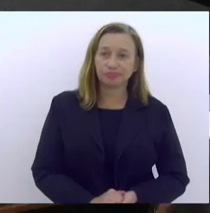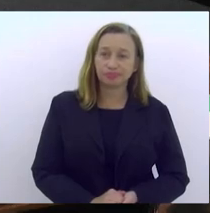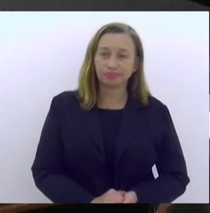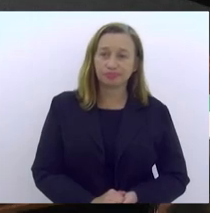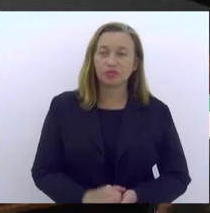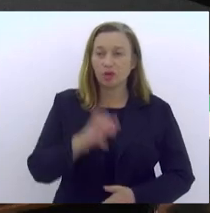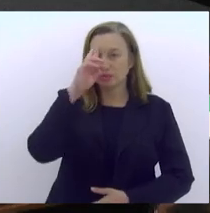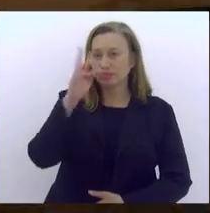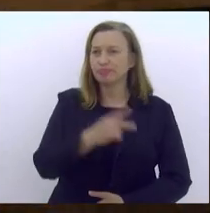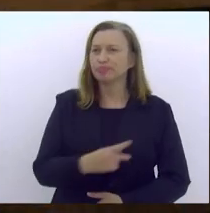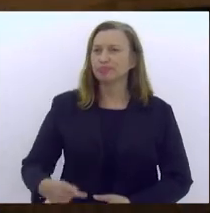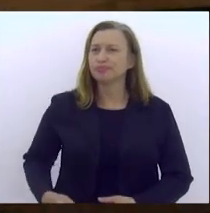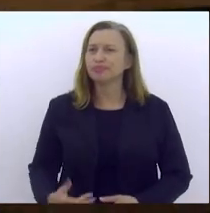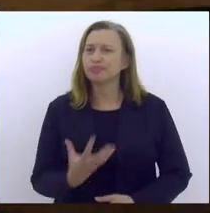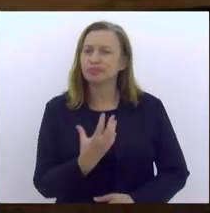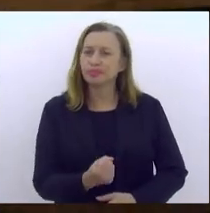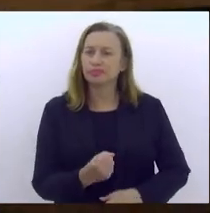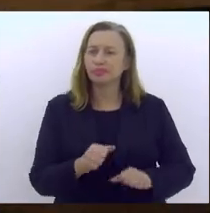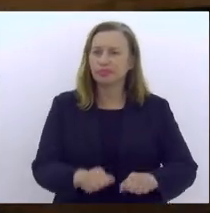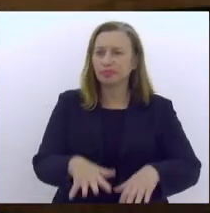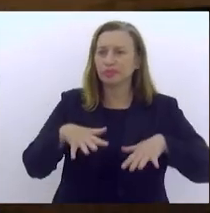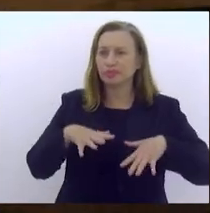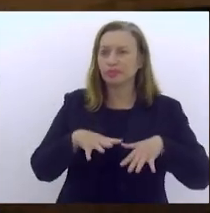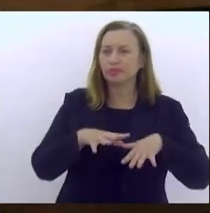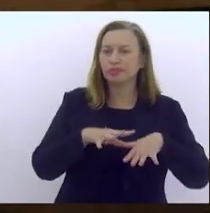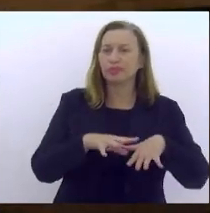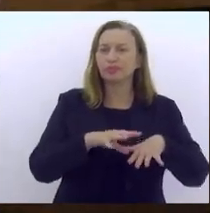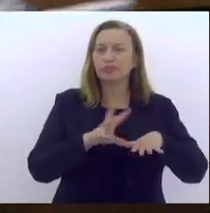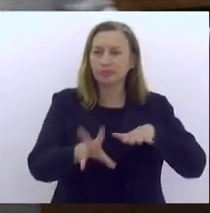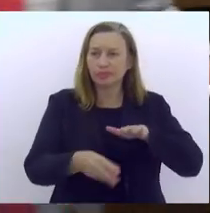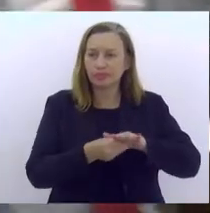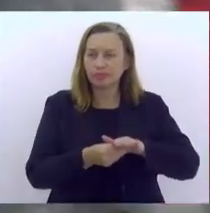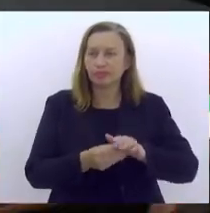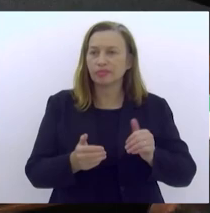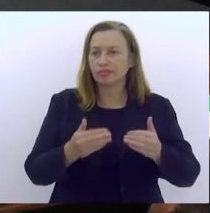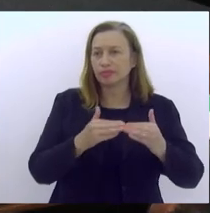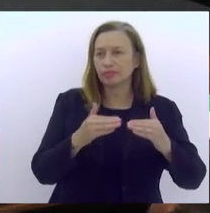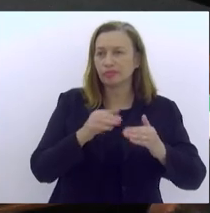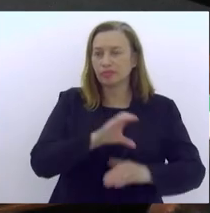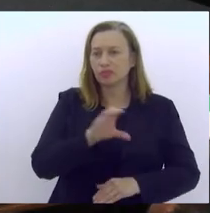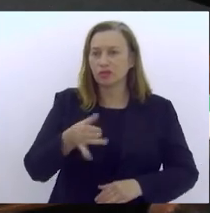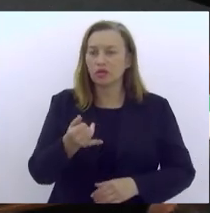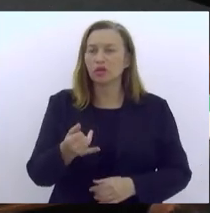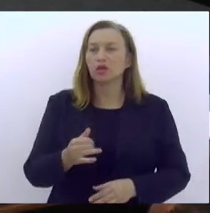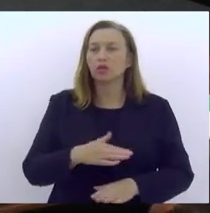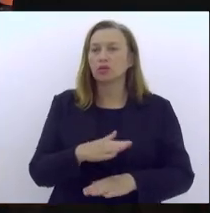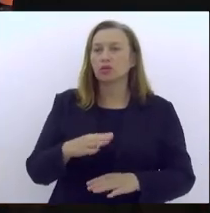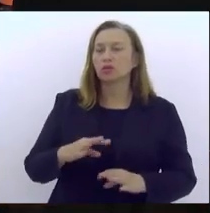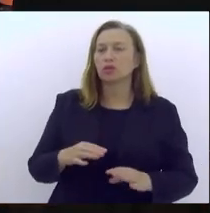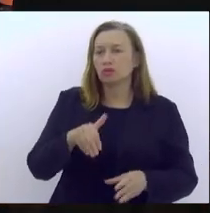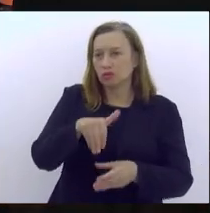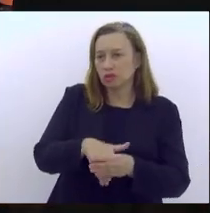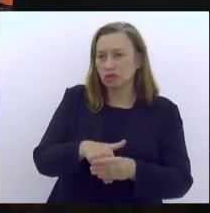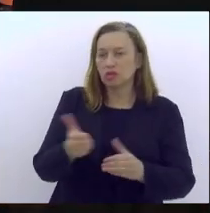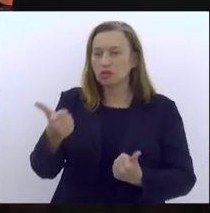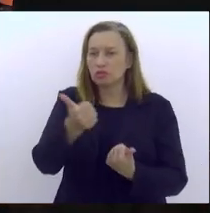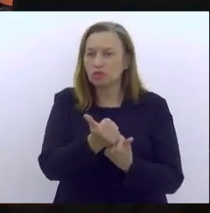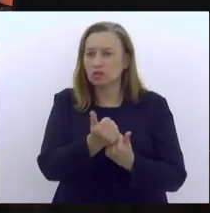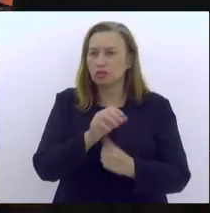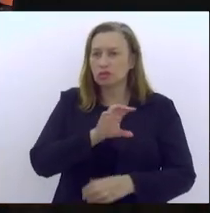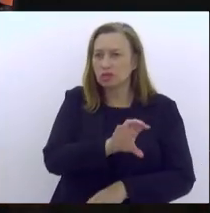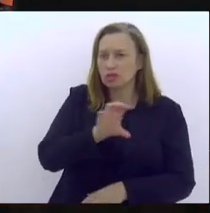Senhor presidente, favorável às emendas de plenário, de acordo com o parecer da CCJ. Muito obrigado. Com os pareceres emitidos, em votação substitutivo da